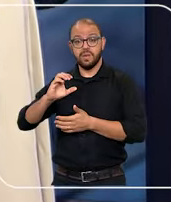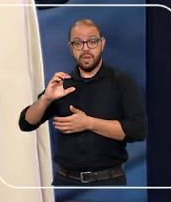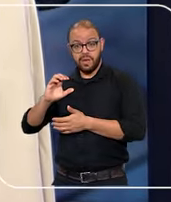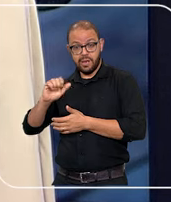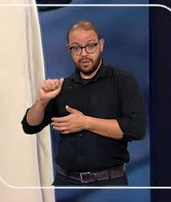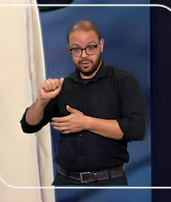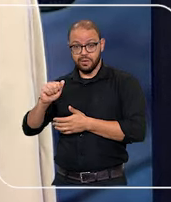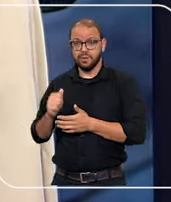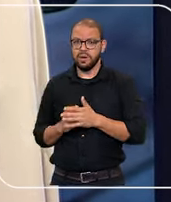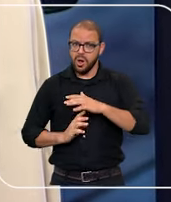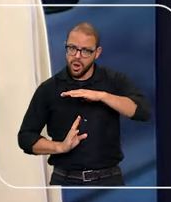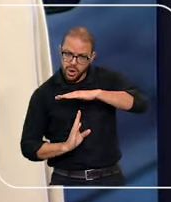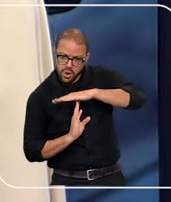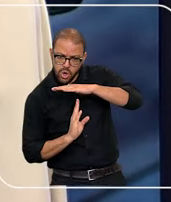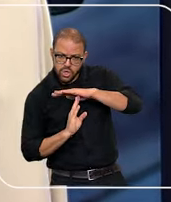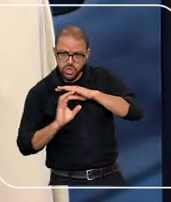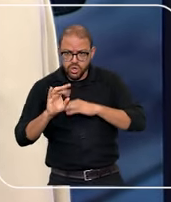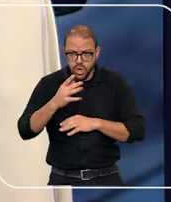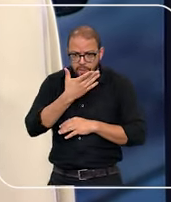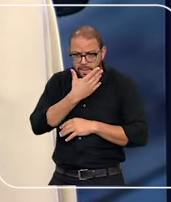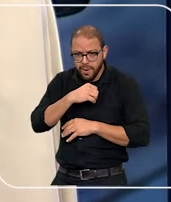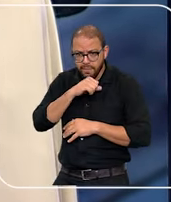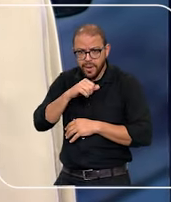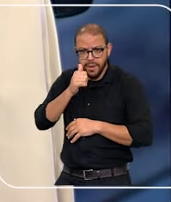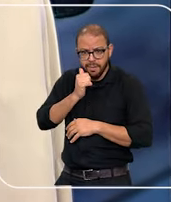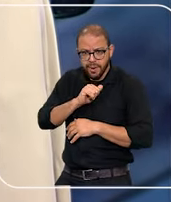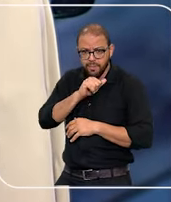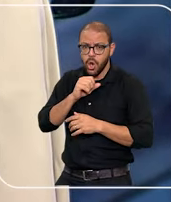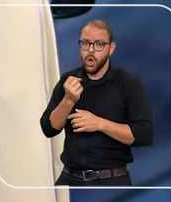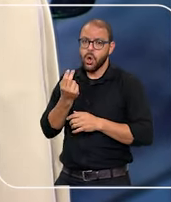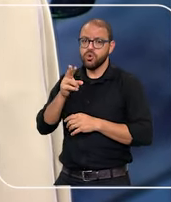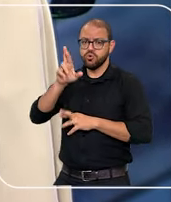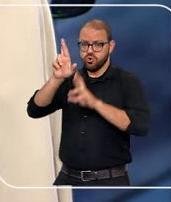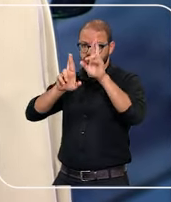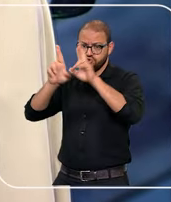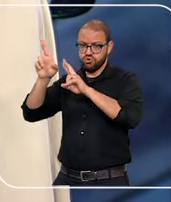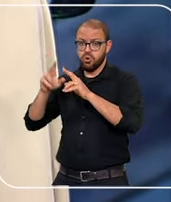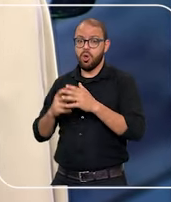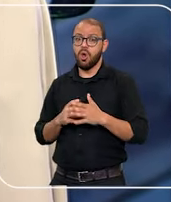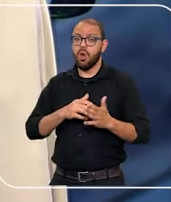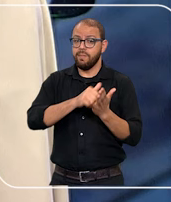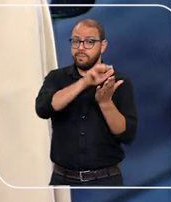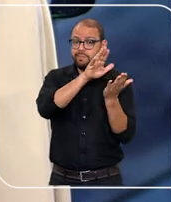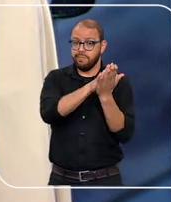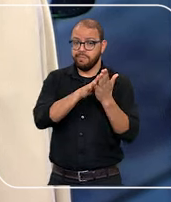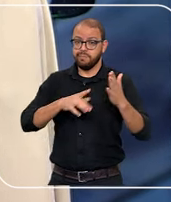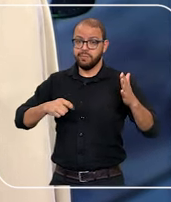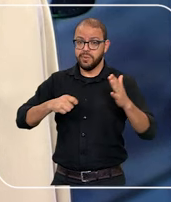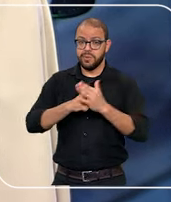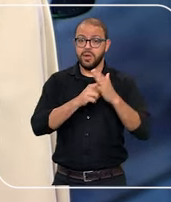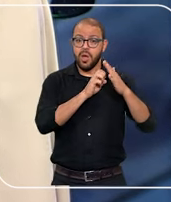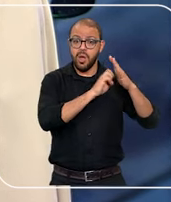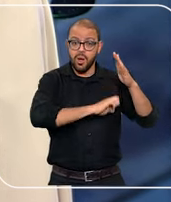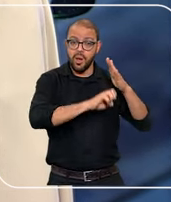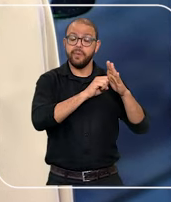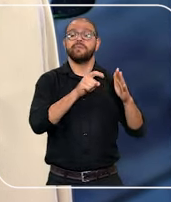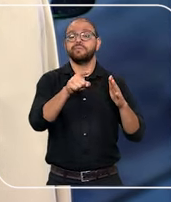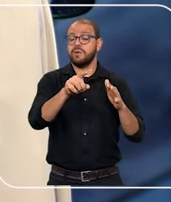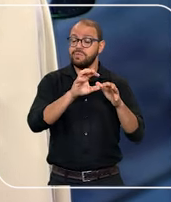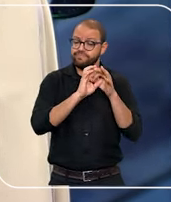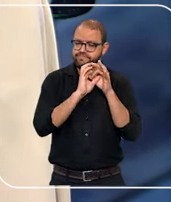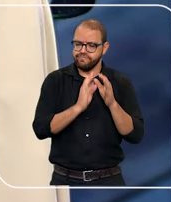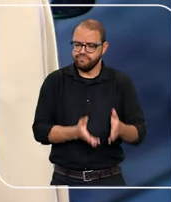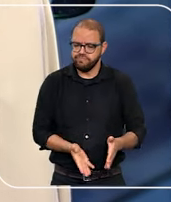do ECA não se restringe aos pais ou responsáveis, mantendo a multa aplicada a uma empresa